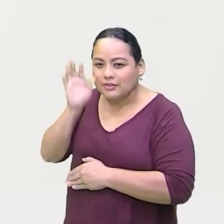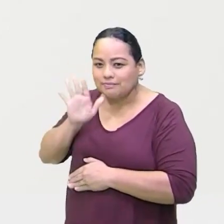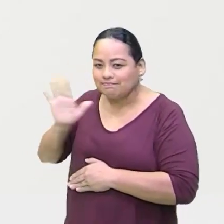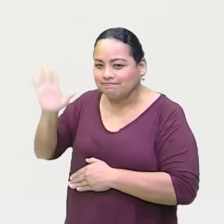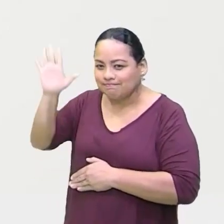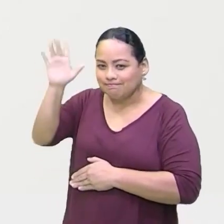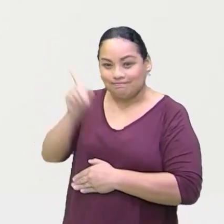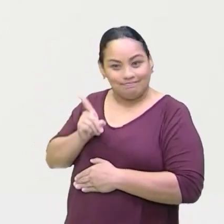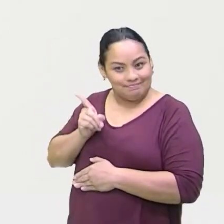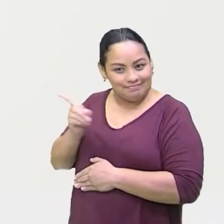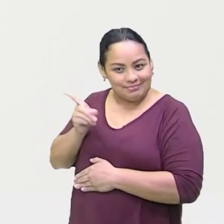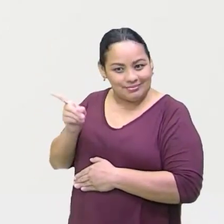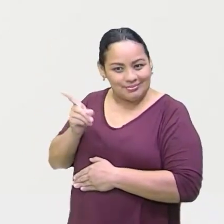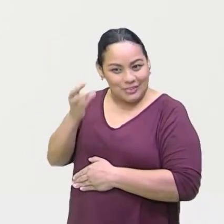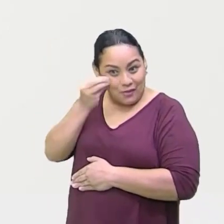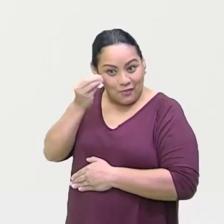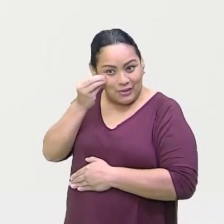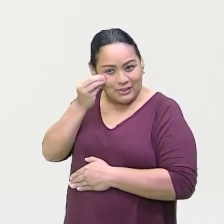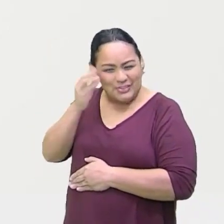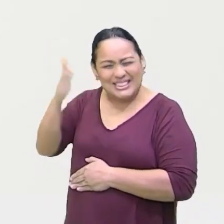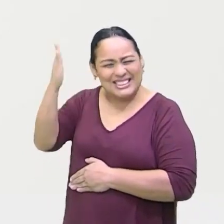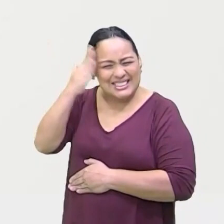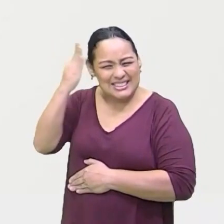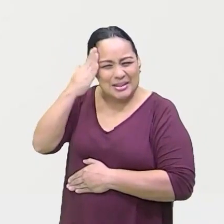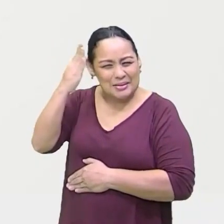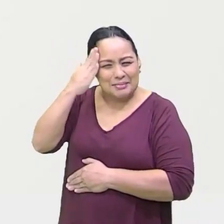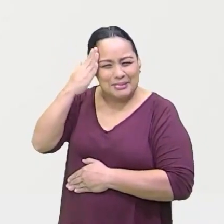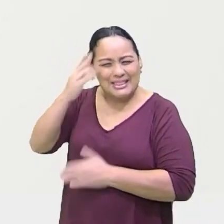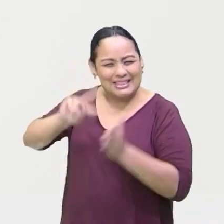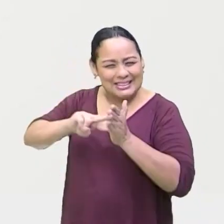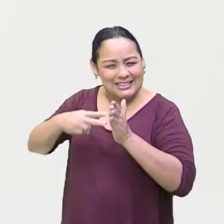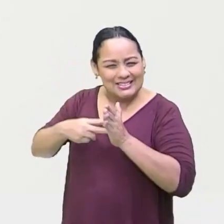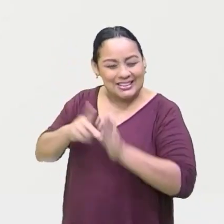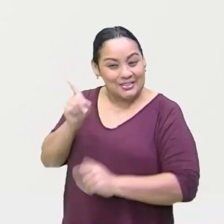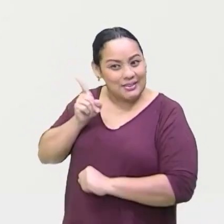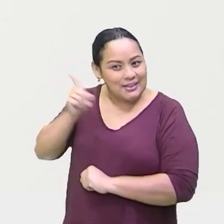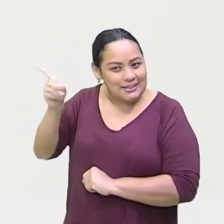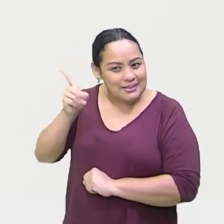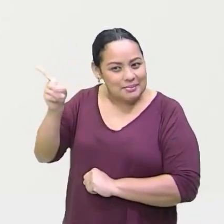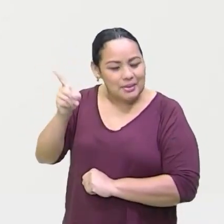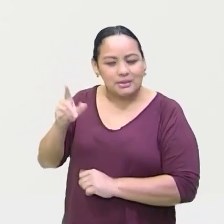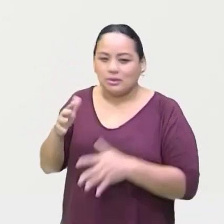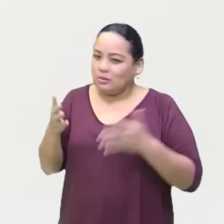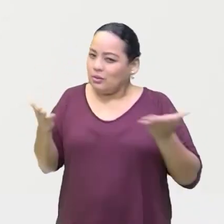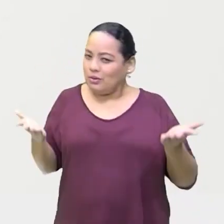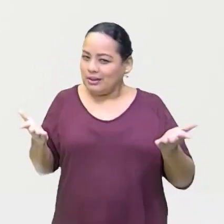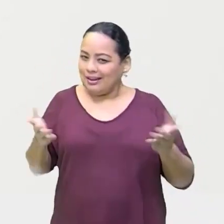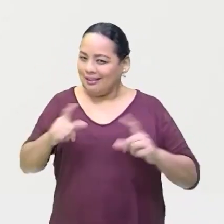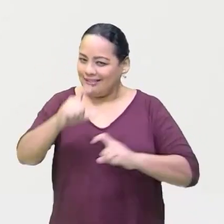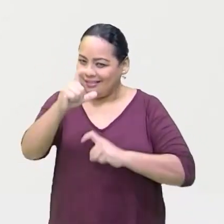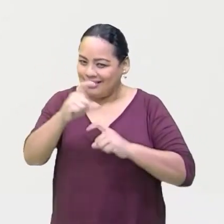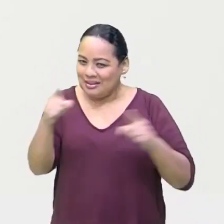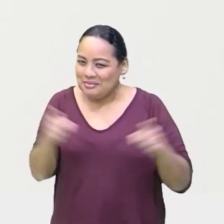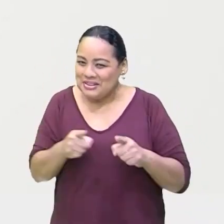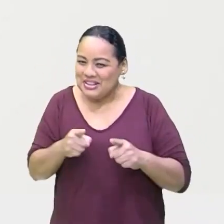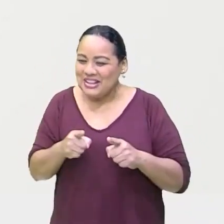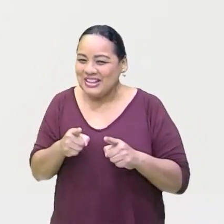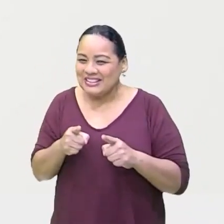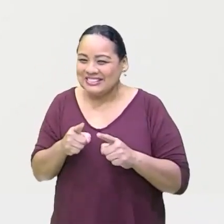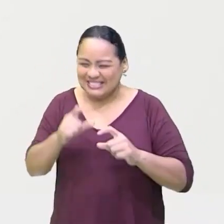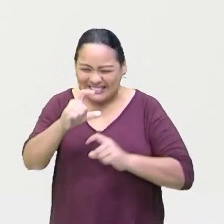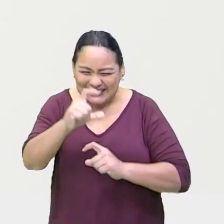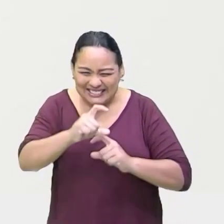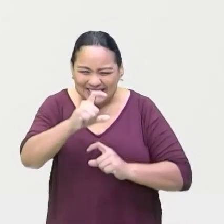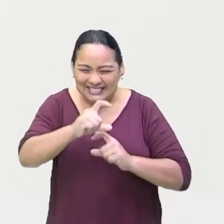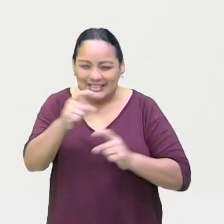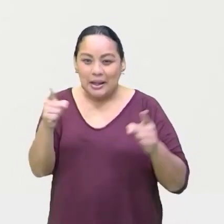imagem? Você sabe o que essa imagem representa, crianças? Ora, tirinhas, exatamente, tirinhas,